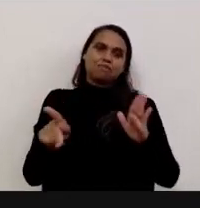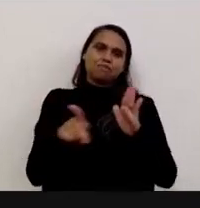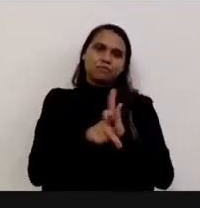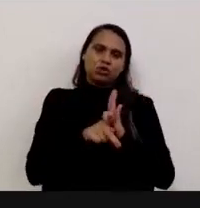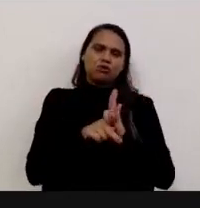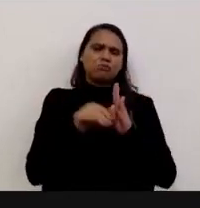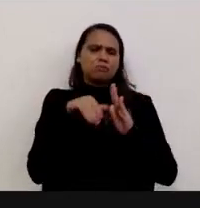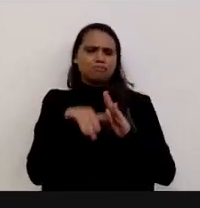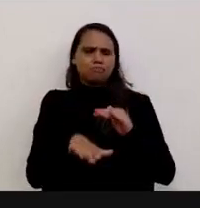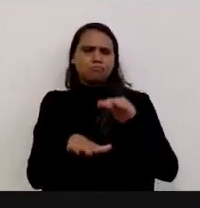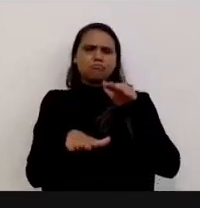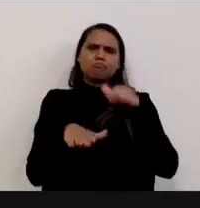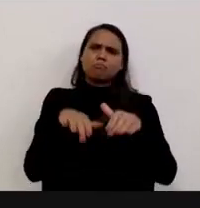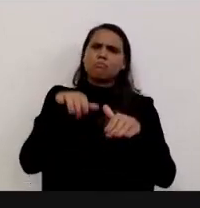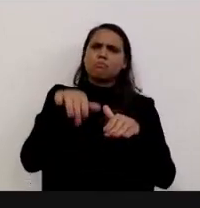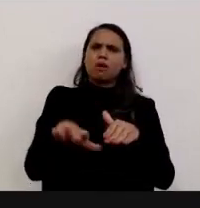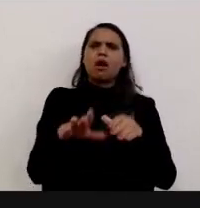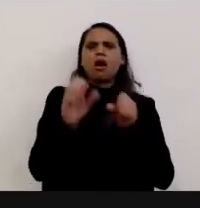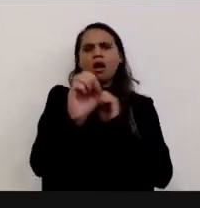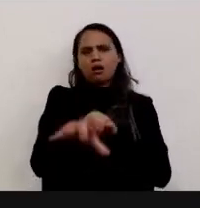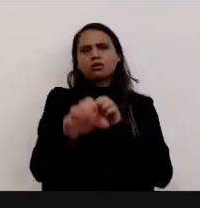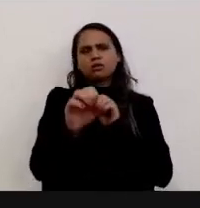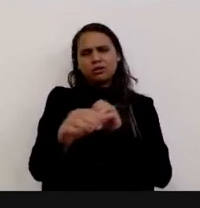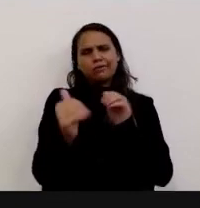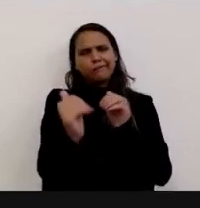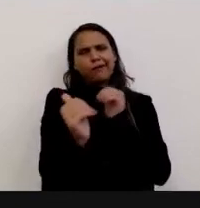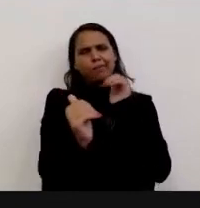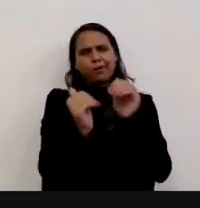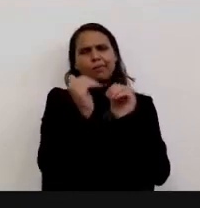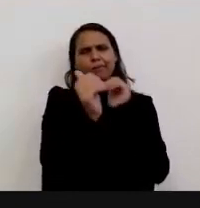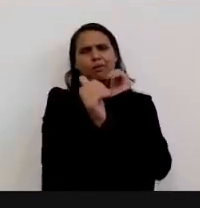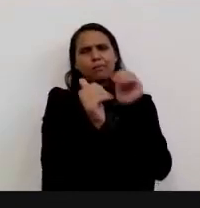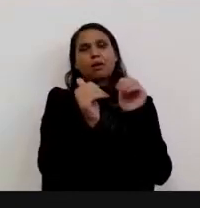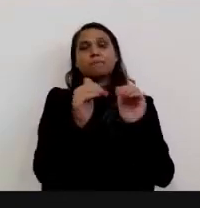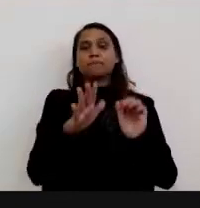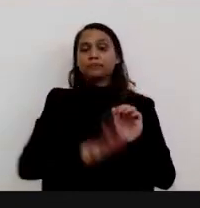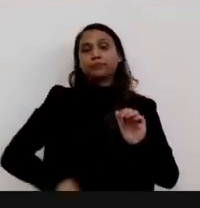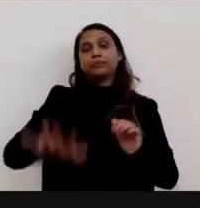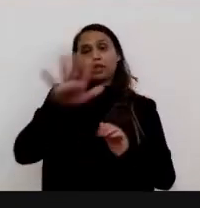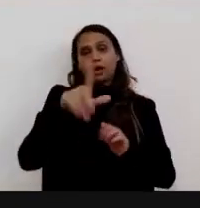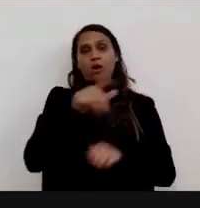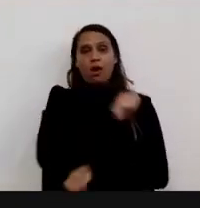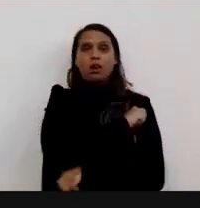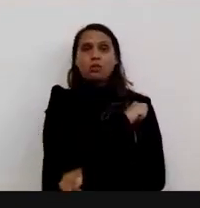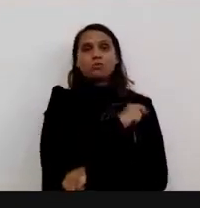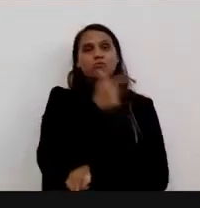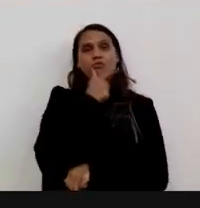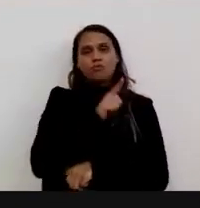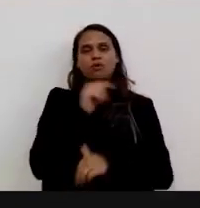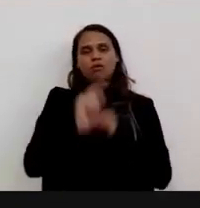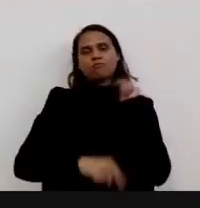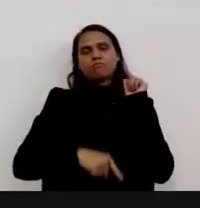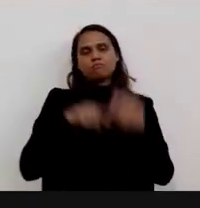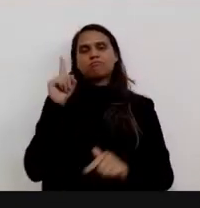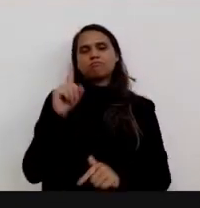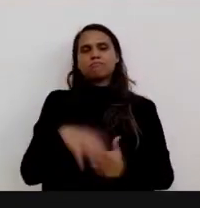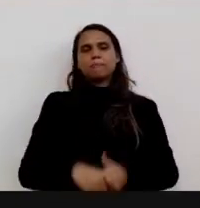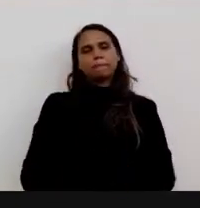passo a passo, ensinando bloquinho a bloquinho, a gente vê que, no geral, os alunos conseguem evoluir, certo?